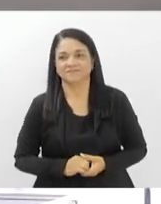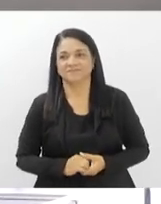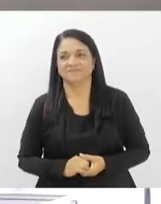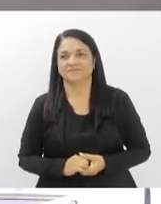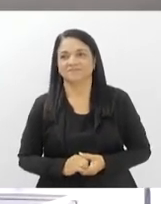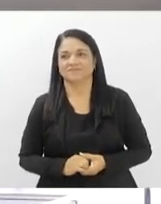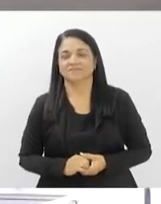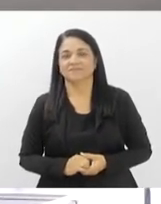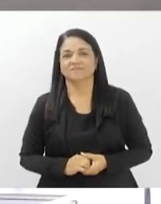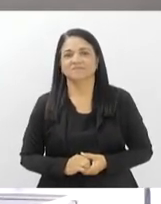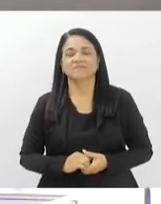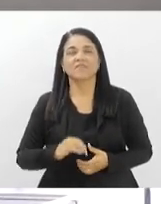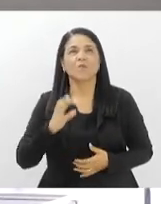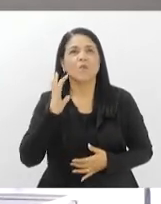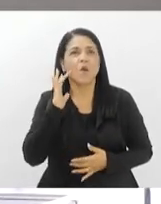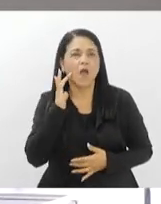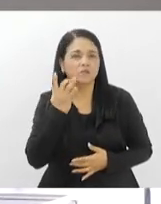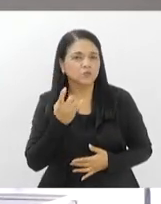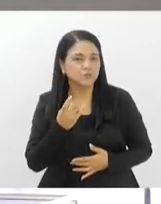Eu acho que a gente está